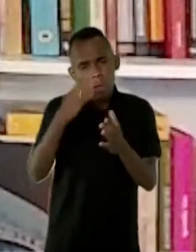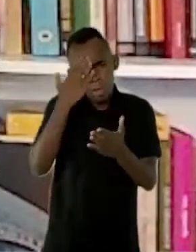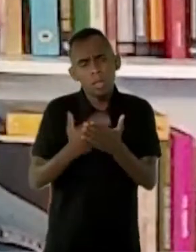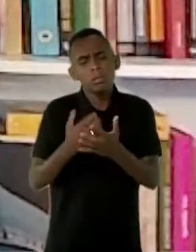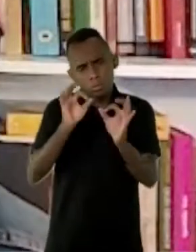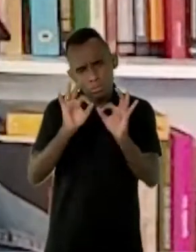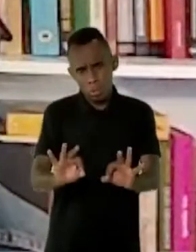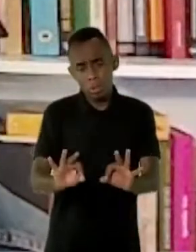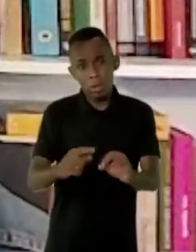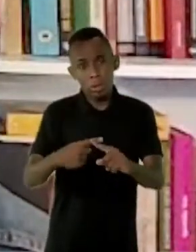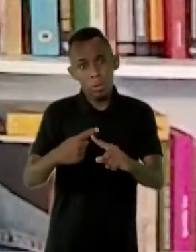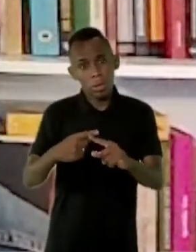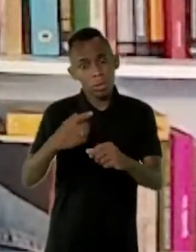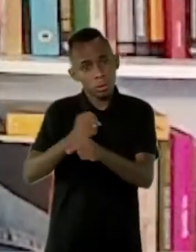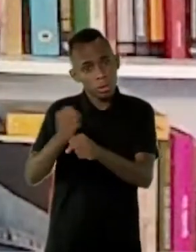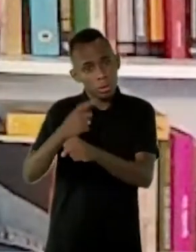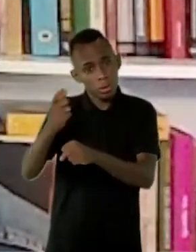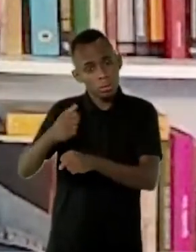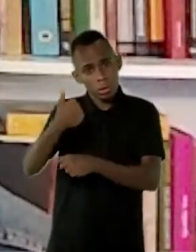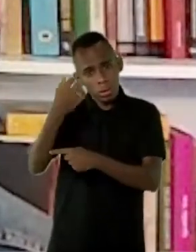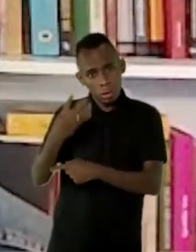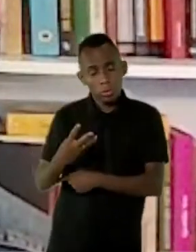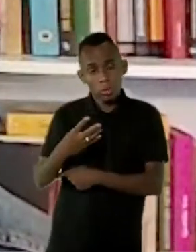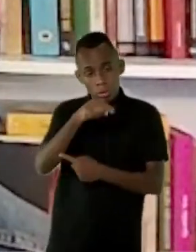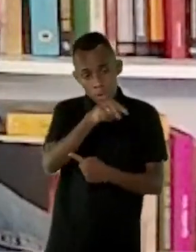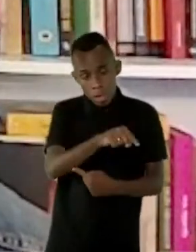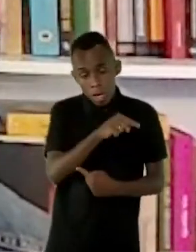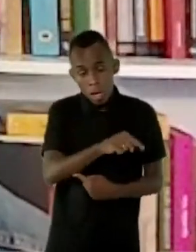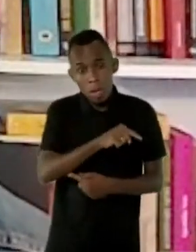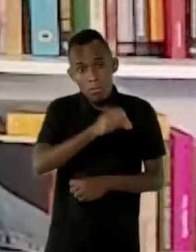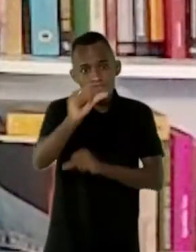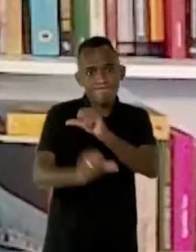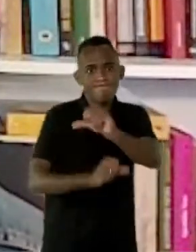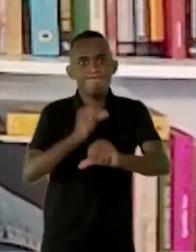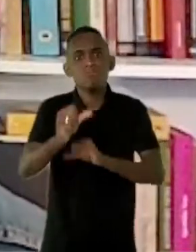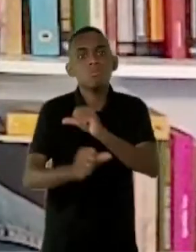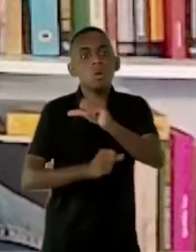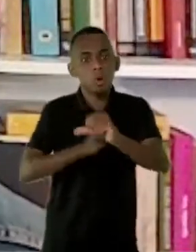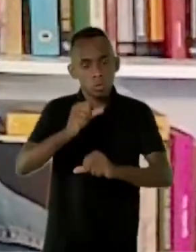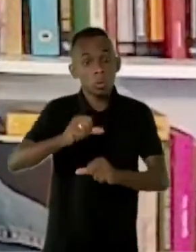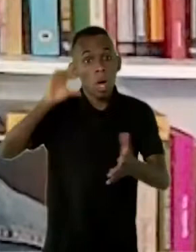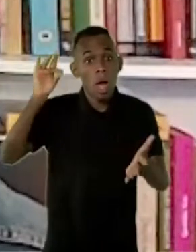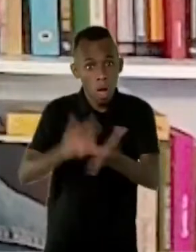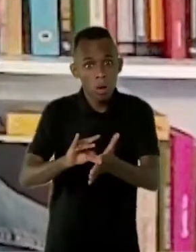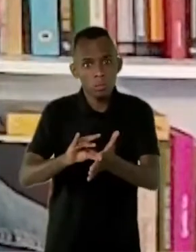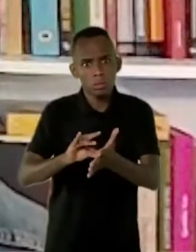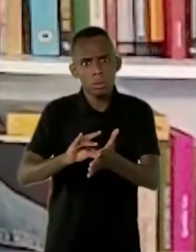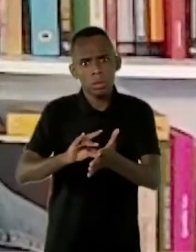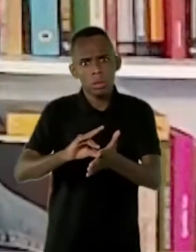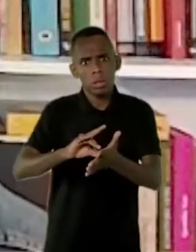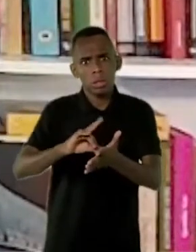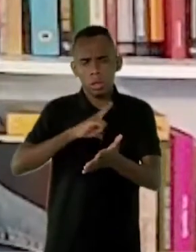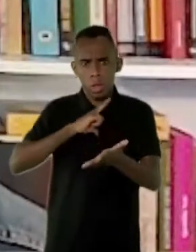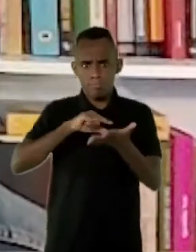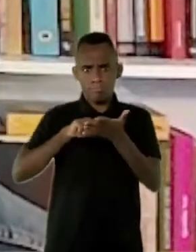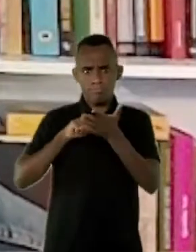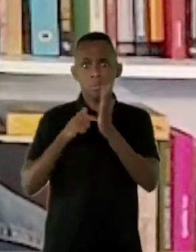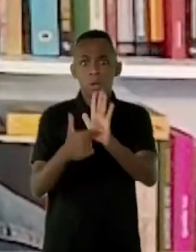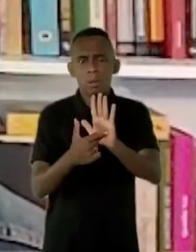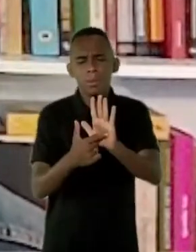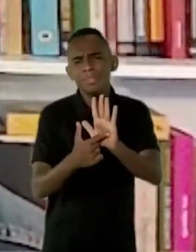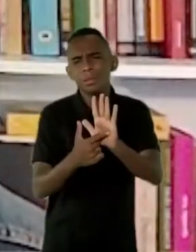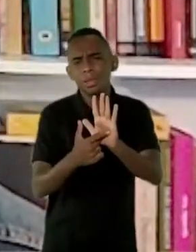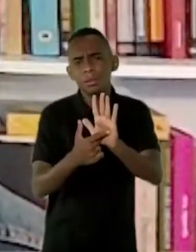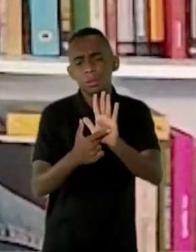cá, a situação da Carolina mudou vertiginosamente. Você tem uma exposição no Instituto Moreira